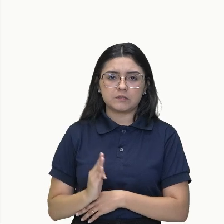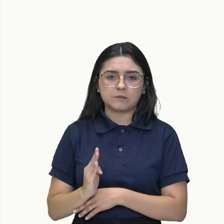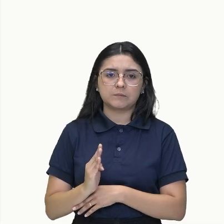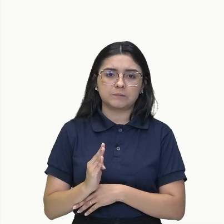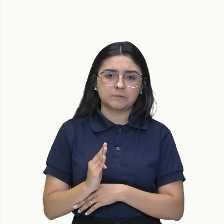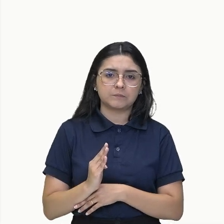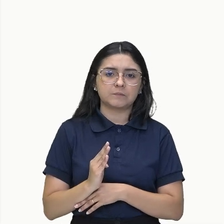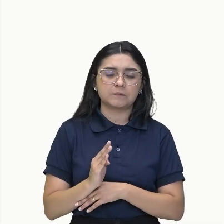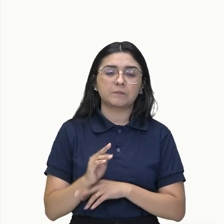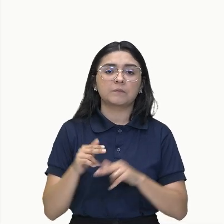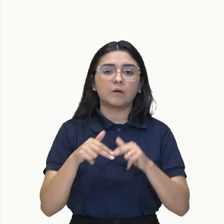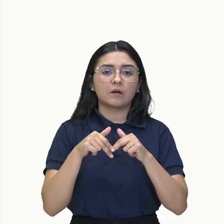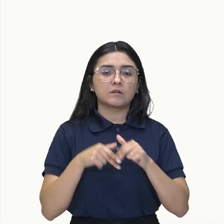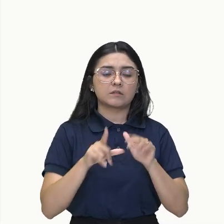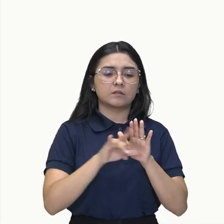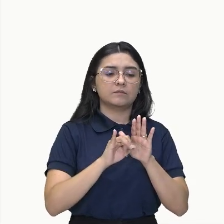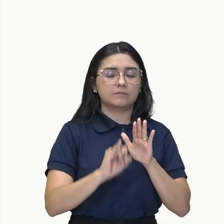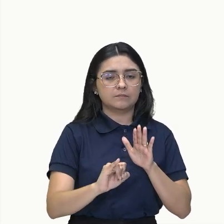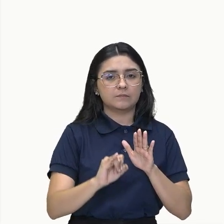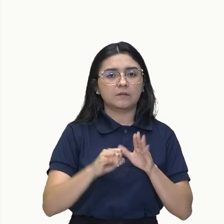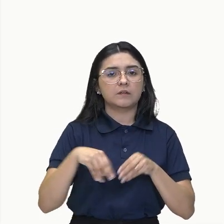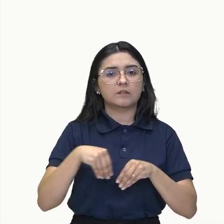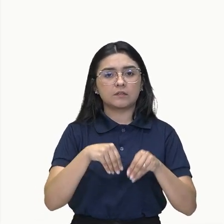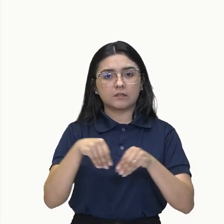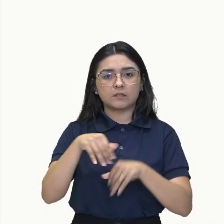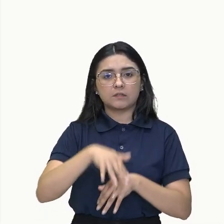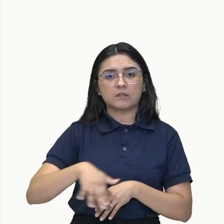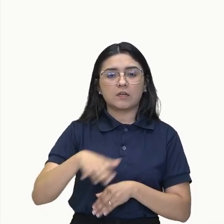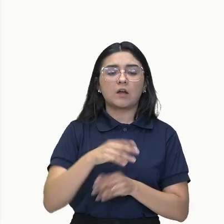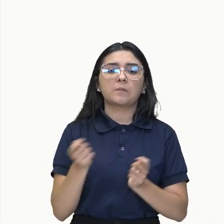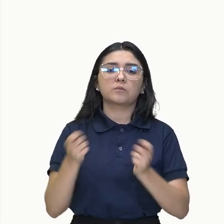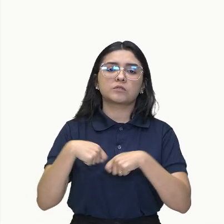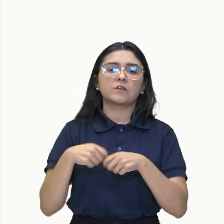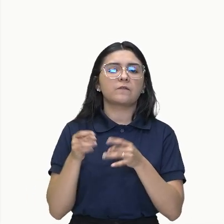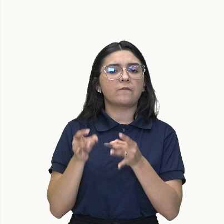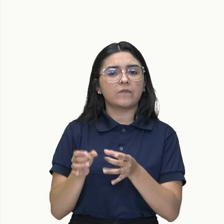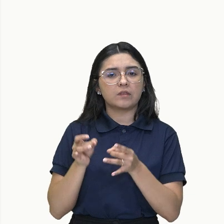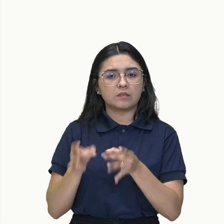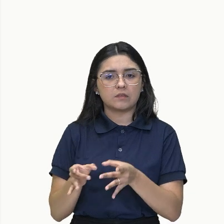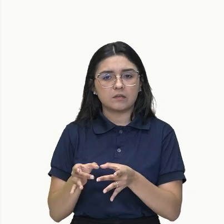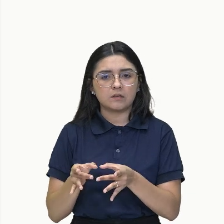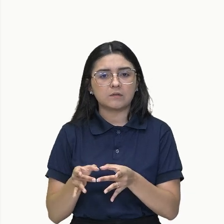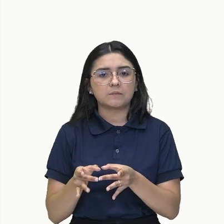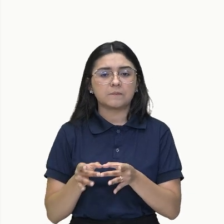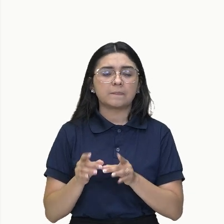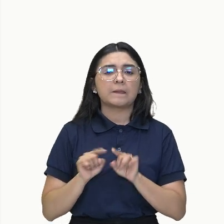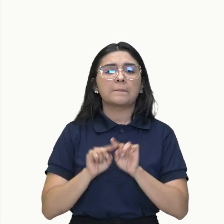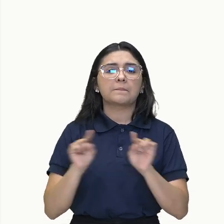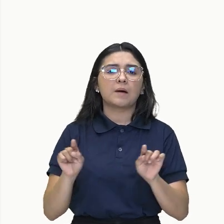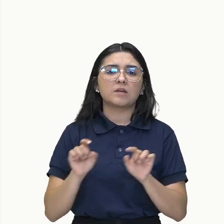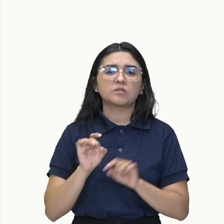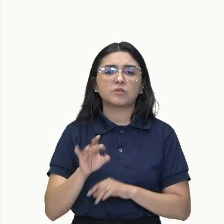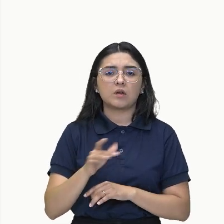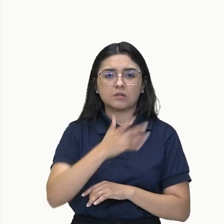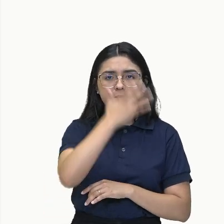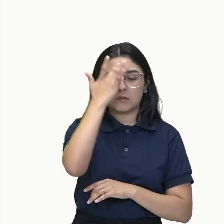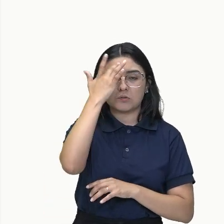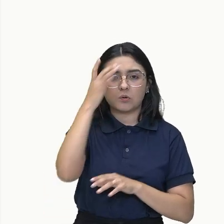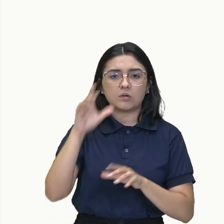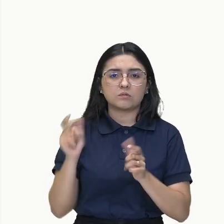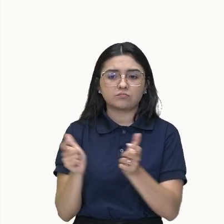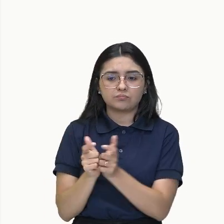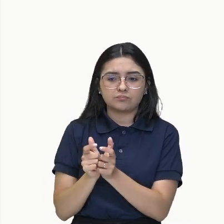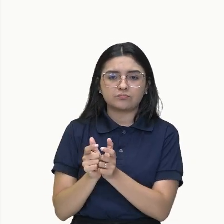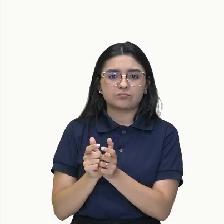meio da lei de terras, a terra se transformava numa mercadoria de custo acessível, sem custo acessível, para a